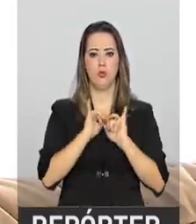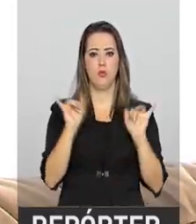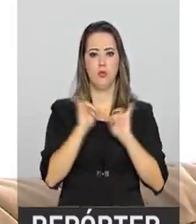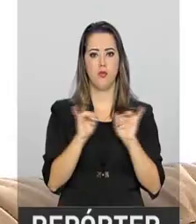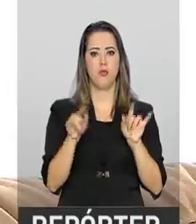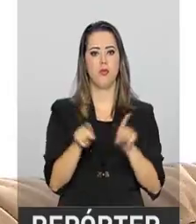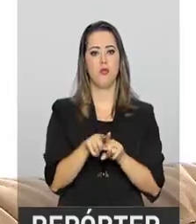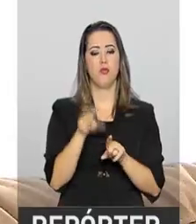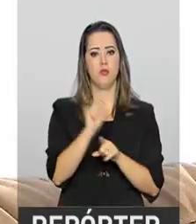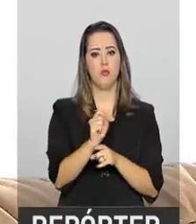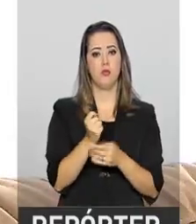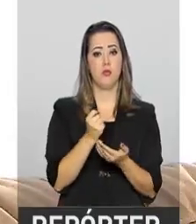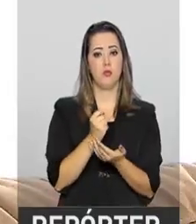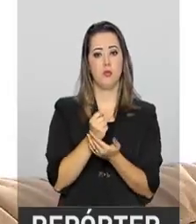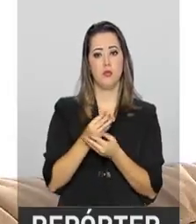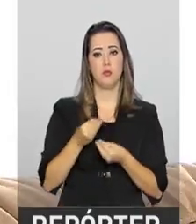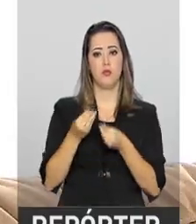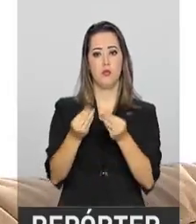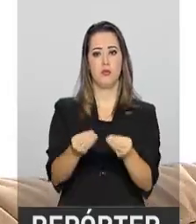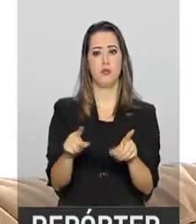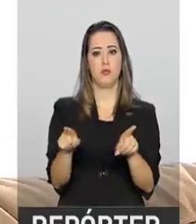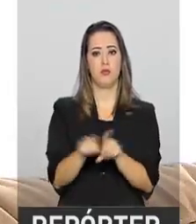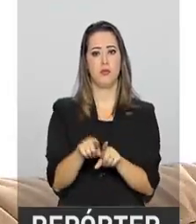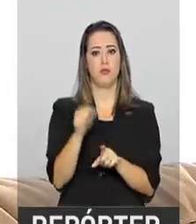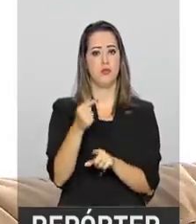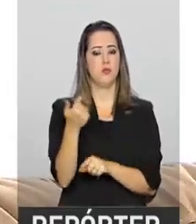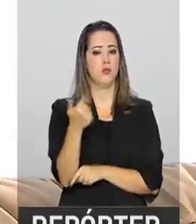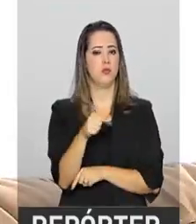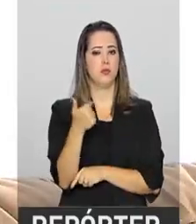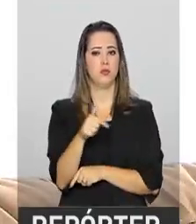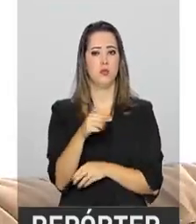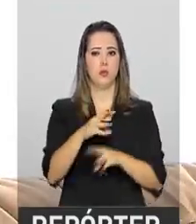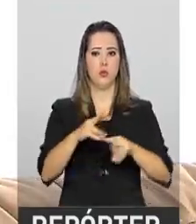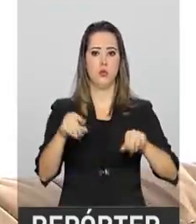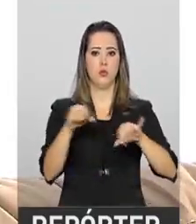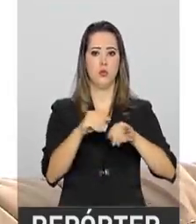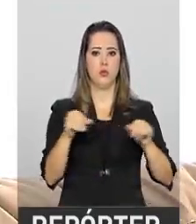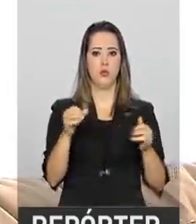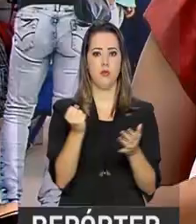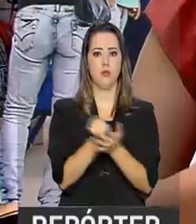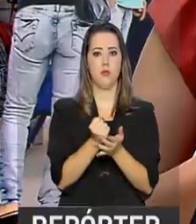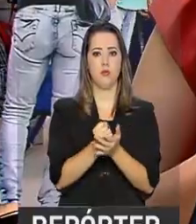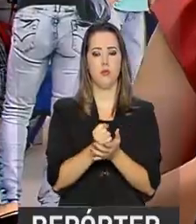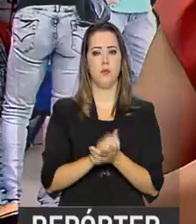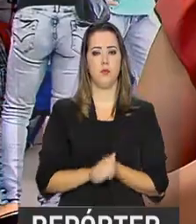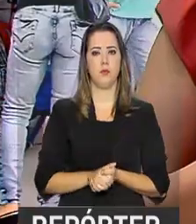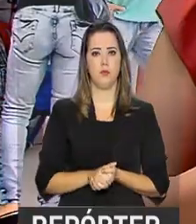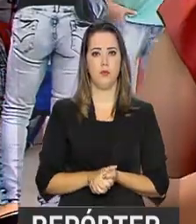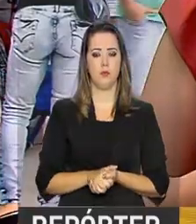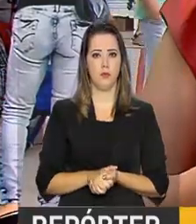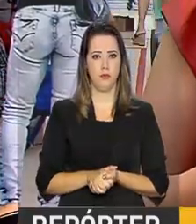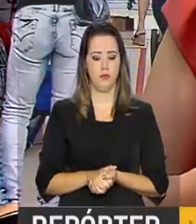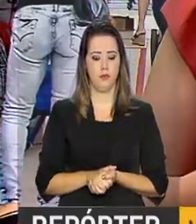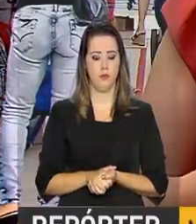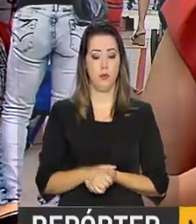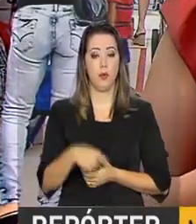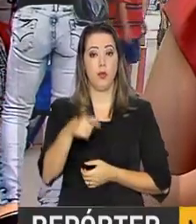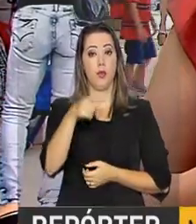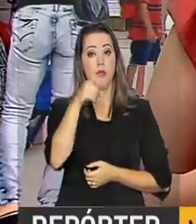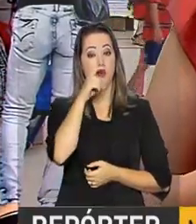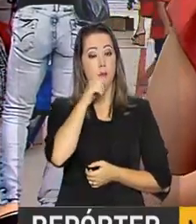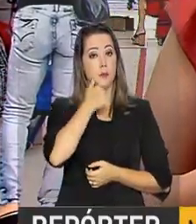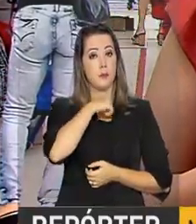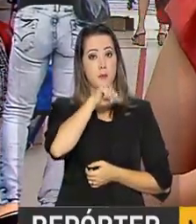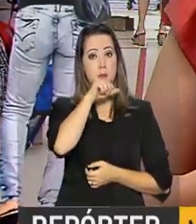no início quando foi entregar o material não tinha ninguém a continuar cheia com um certificado em média os pais também devem ficar atentos a